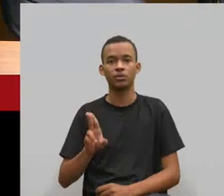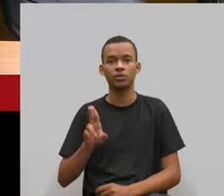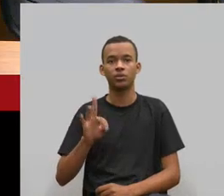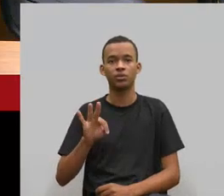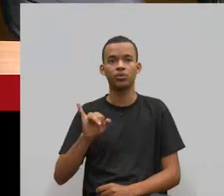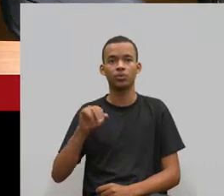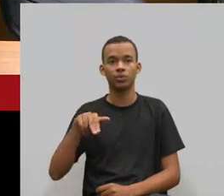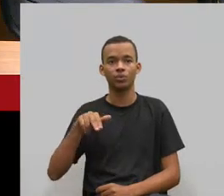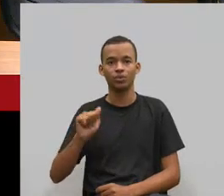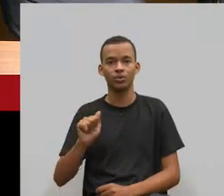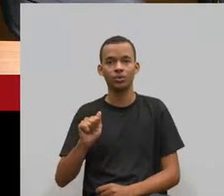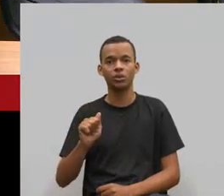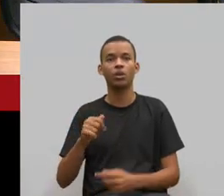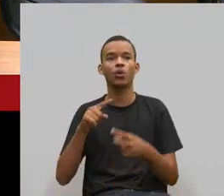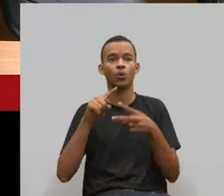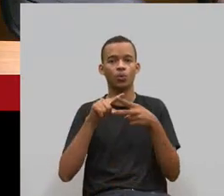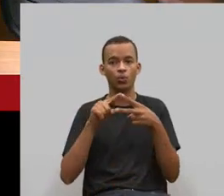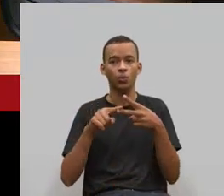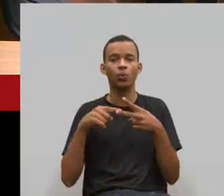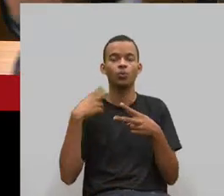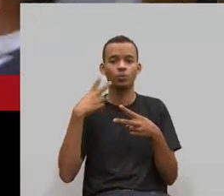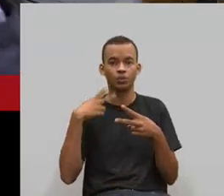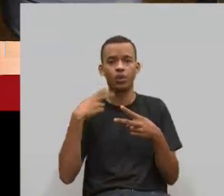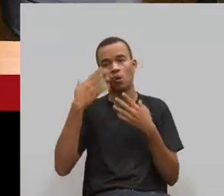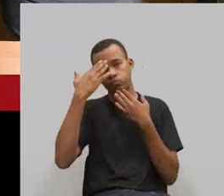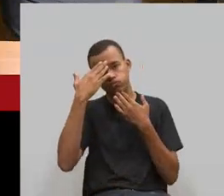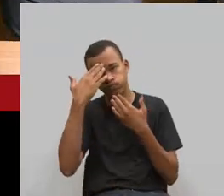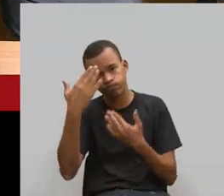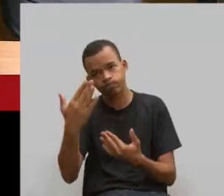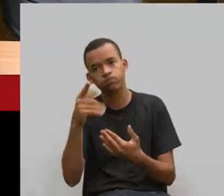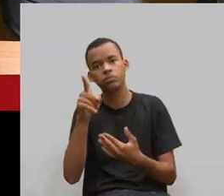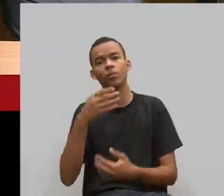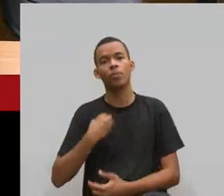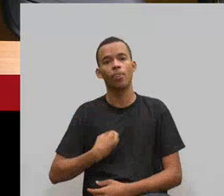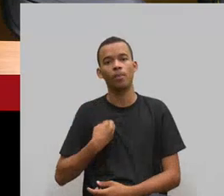Nino obrigado pela presença de vocês o